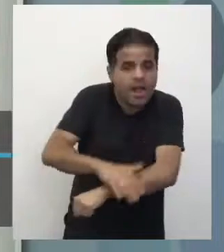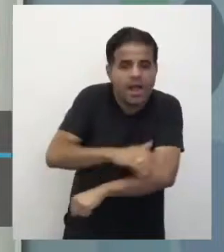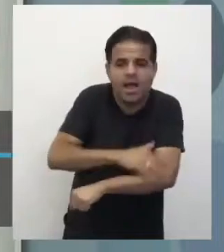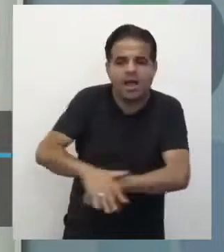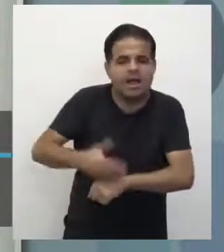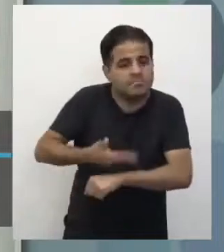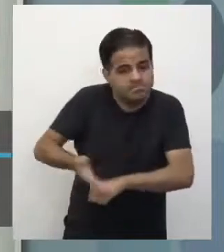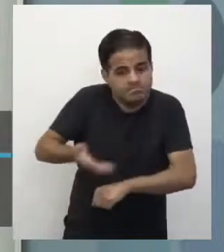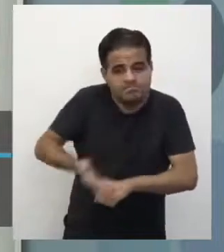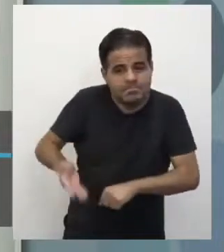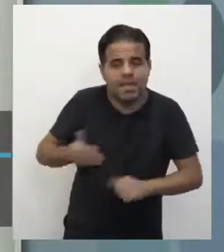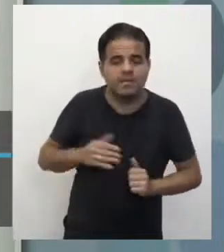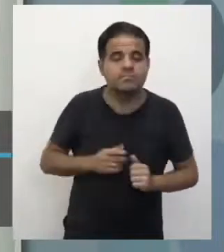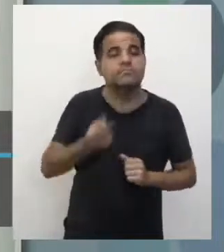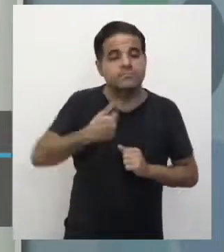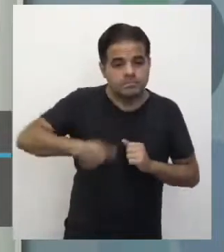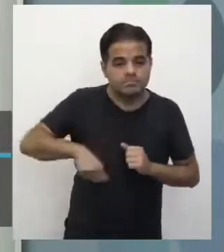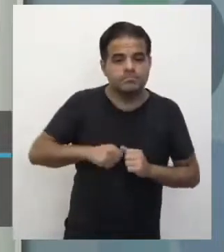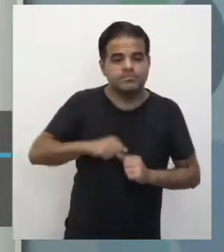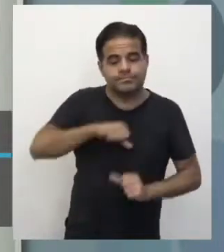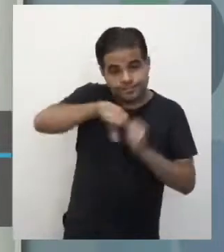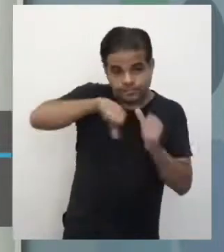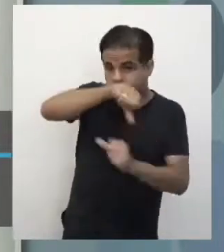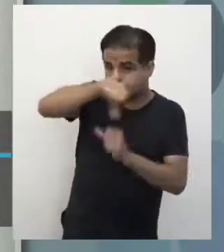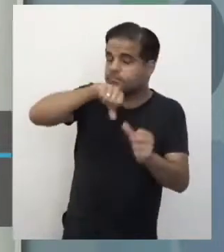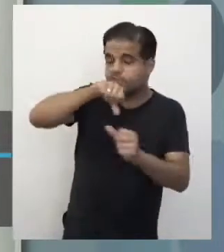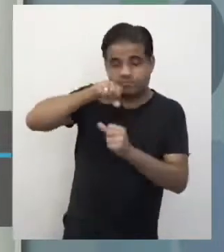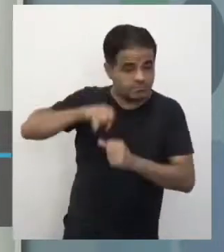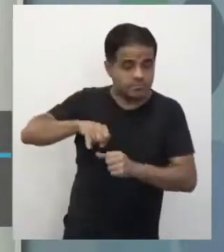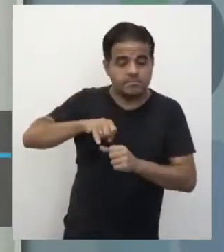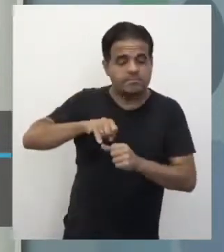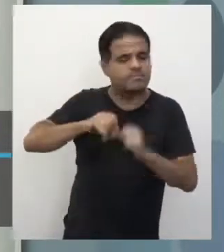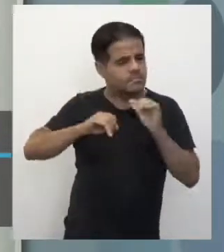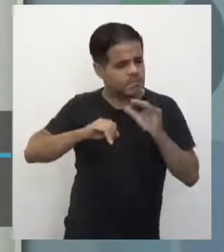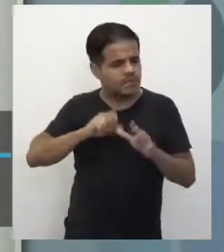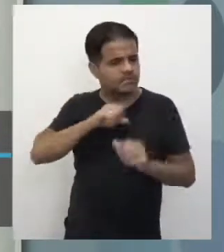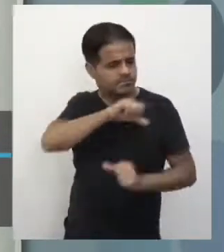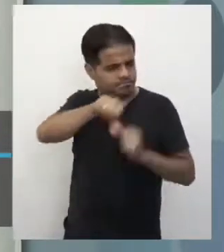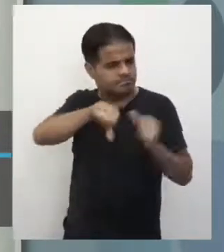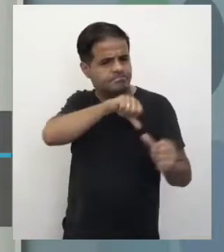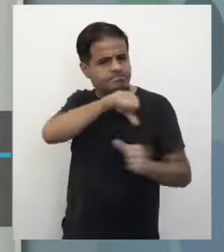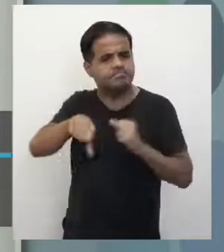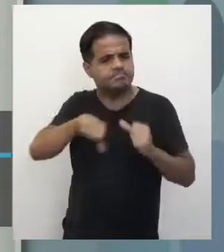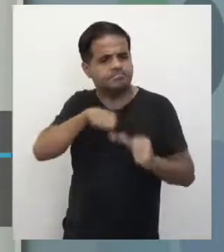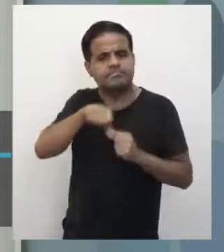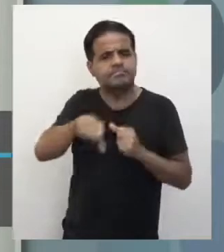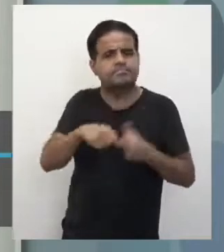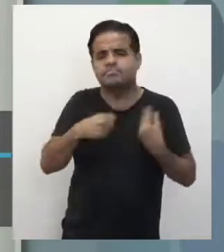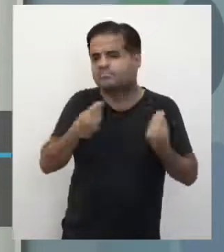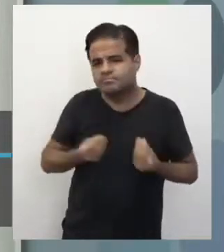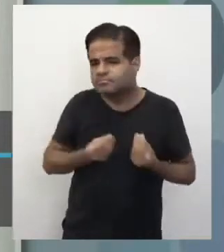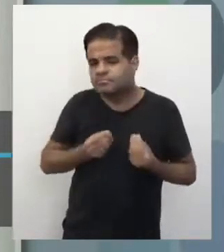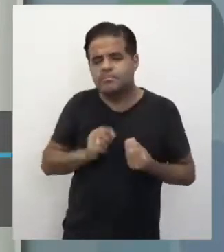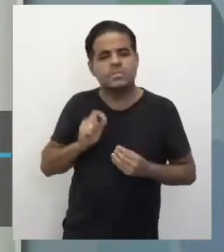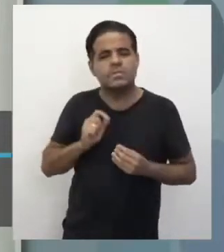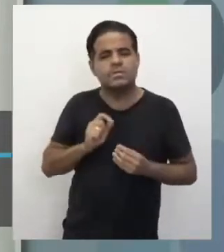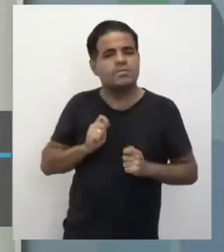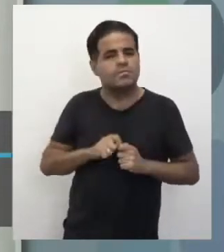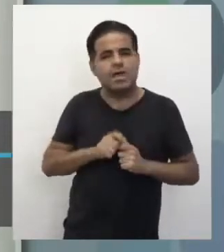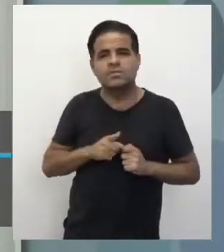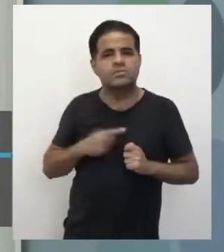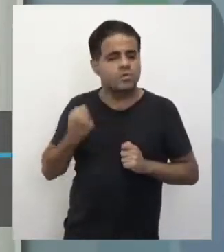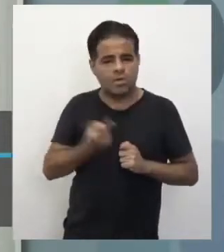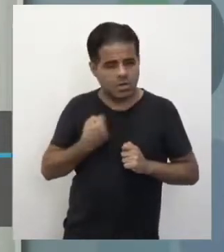Né? Então, nós estamos em constante transformação. Mas se estamos em constante transformação, o que é que faz com